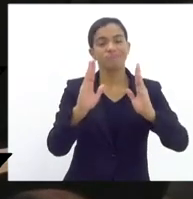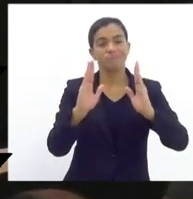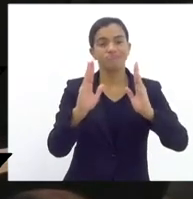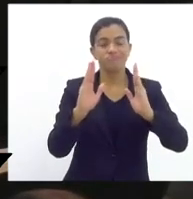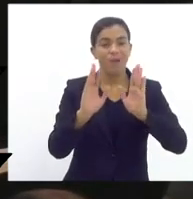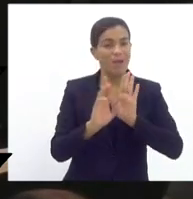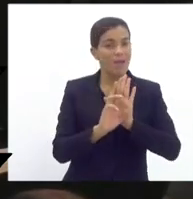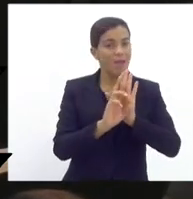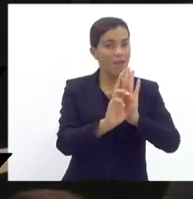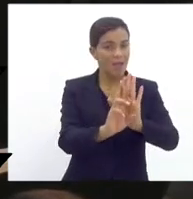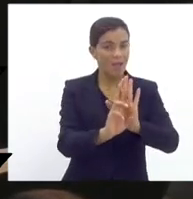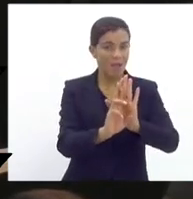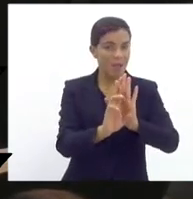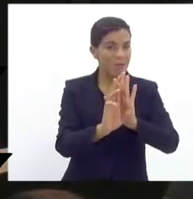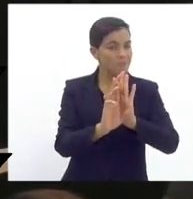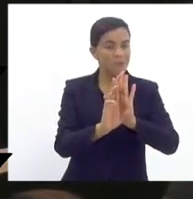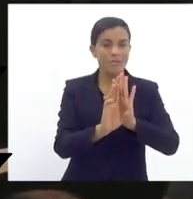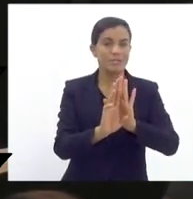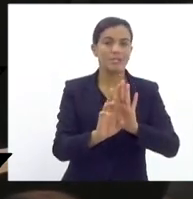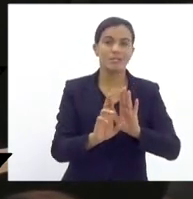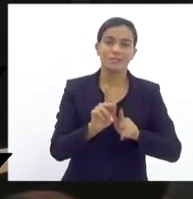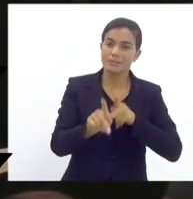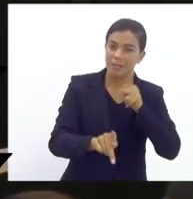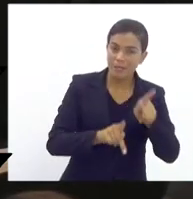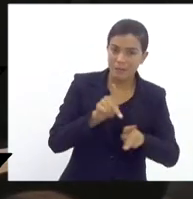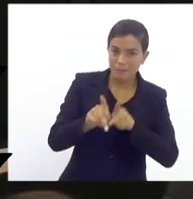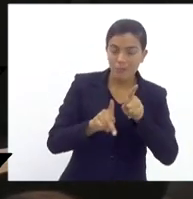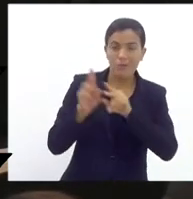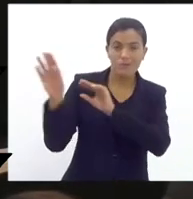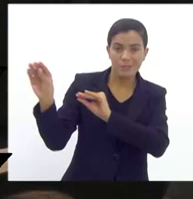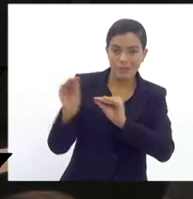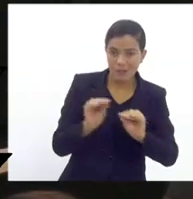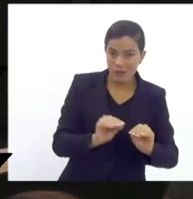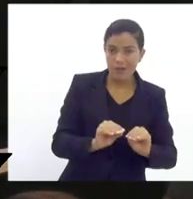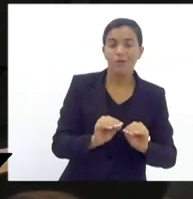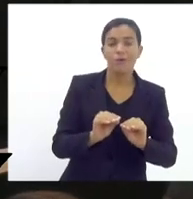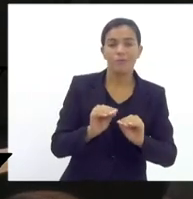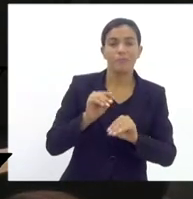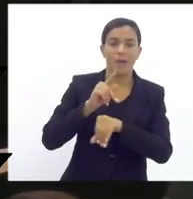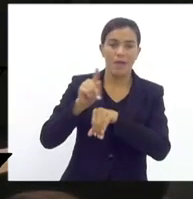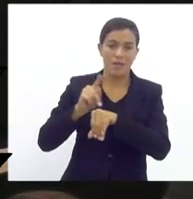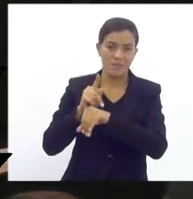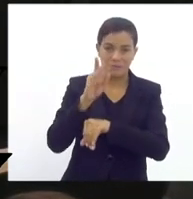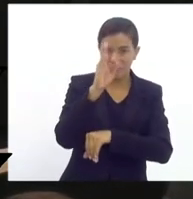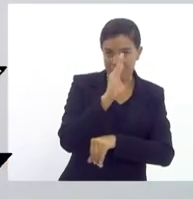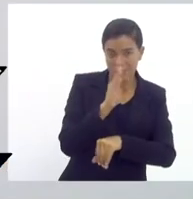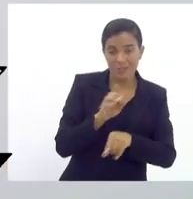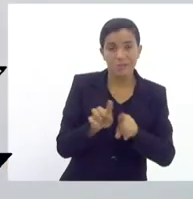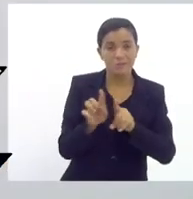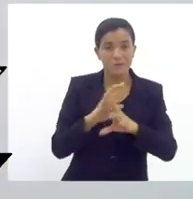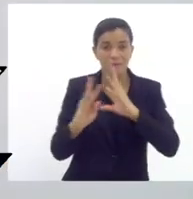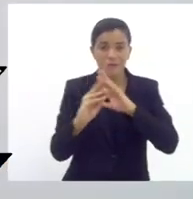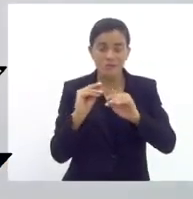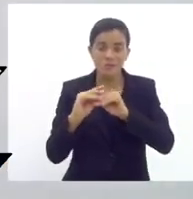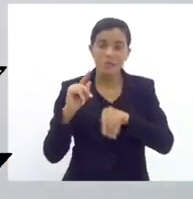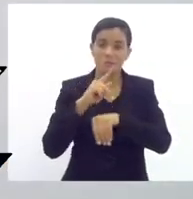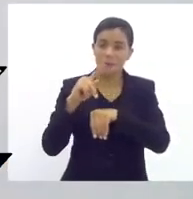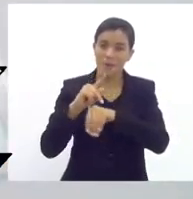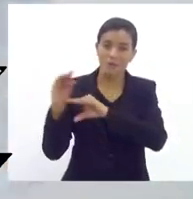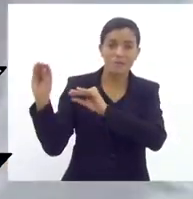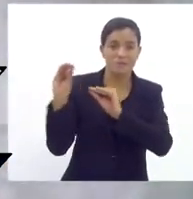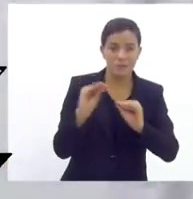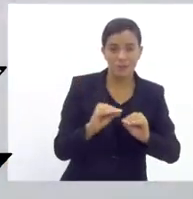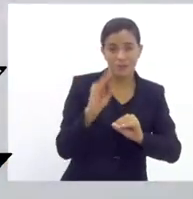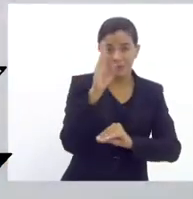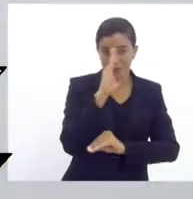representantes Direto das populações migrantes e refugiadas nas diversas comunidades que existem aqui no nosso Estado então